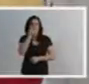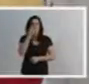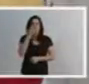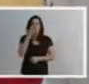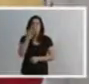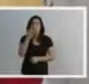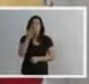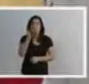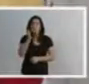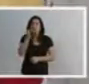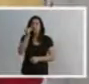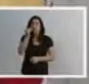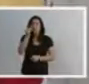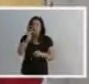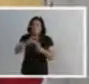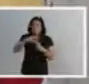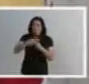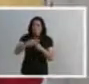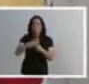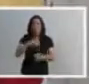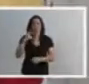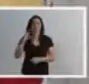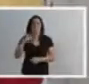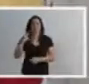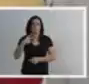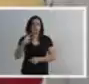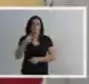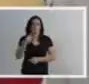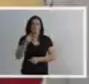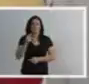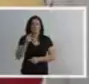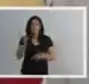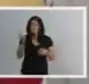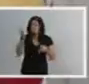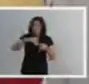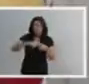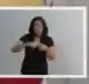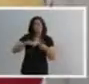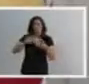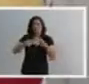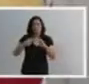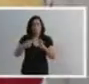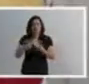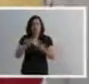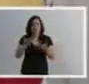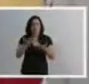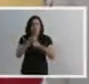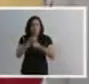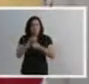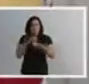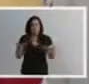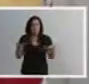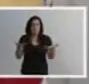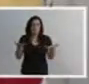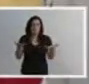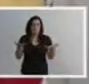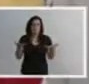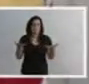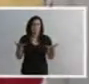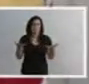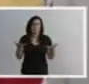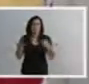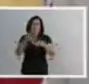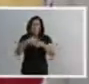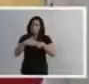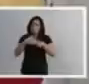mais experimentado os vereadores que não votaram aqui para essa casa quero deixar uma mensagem especial